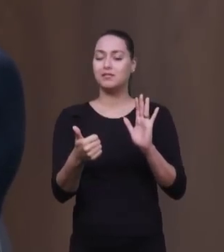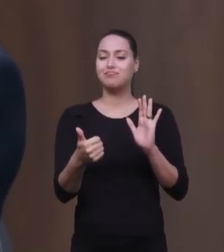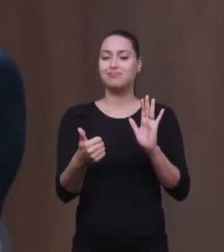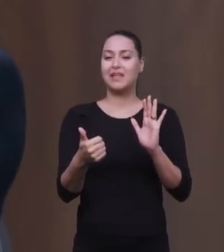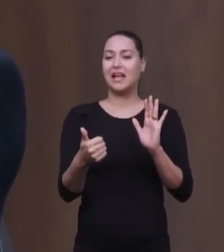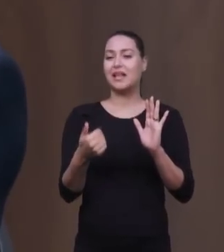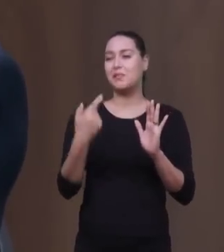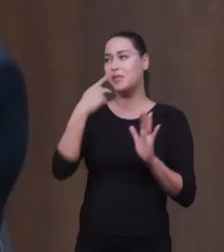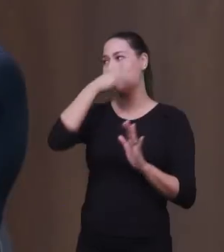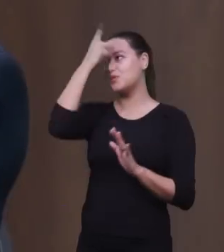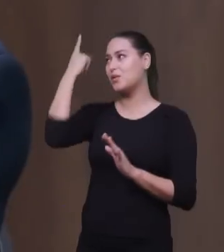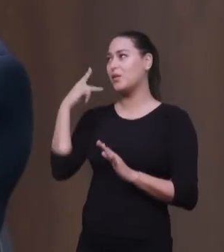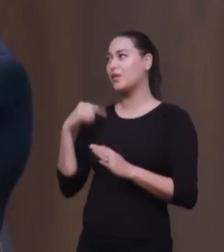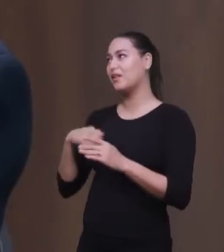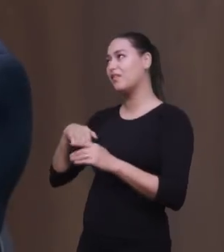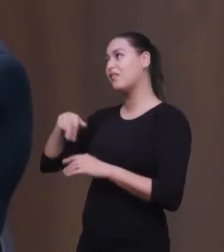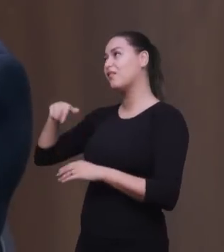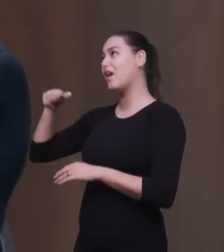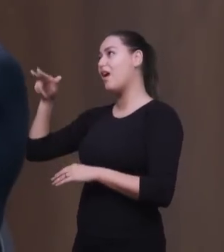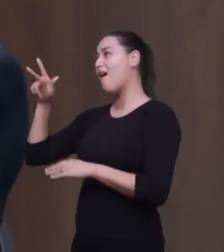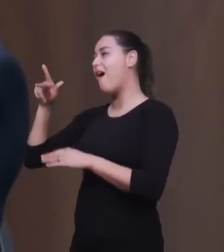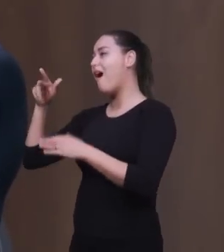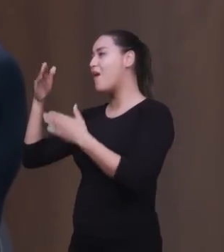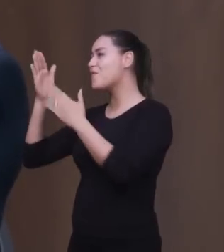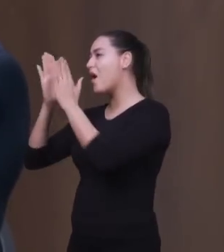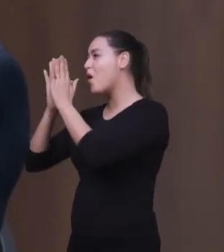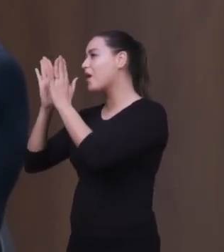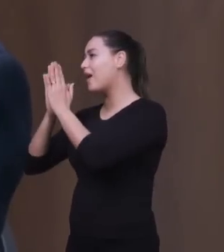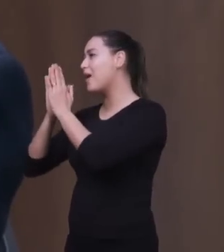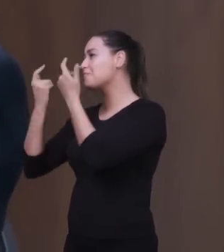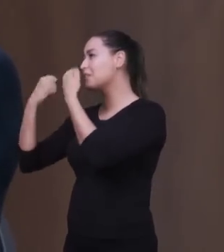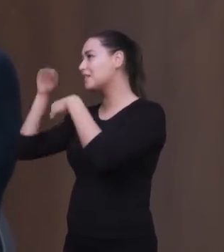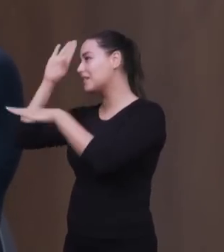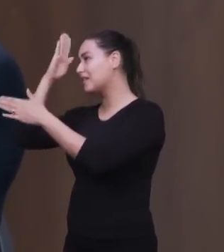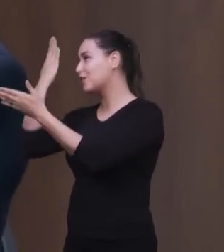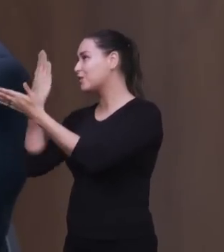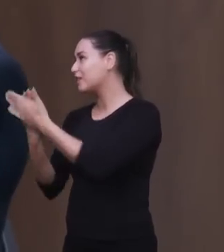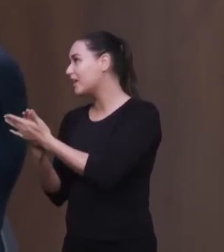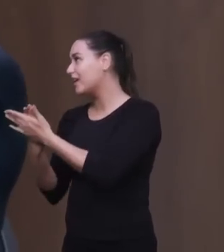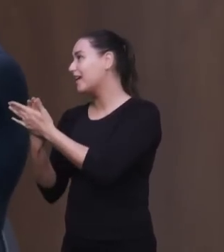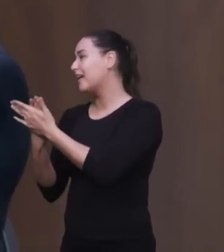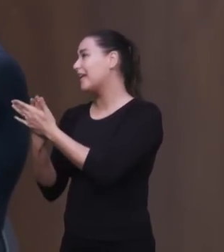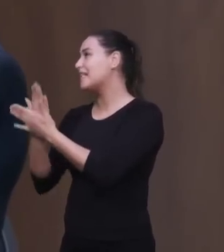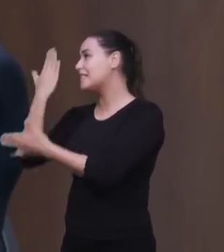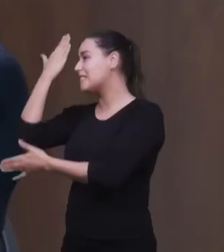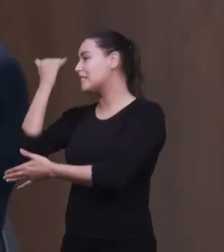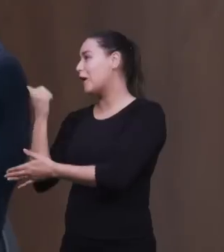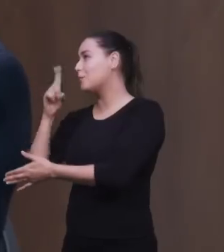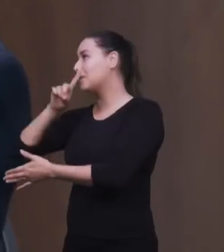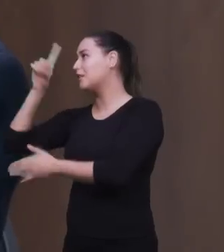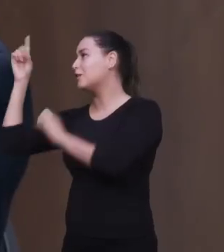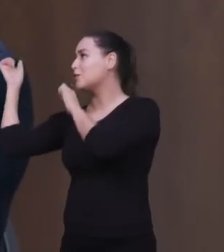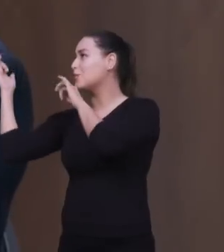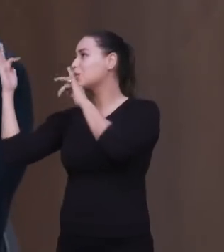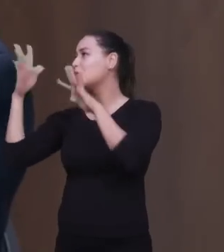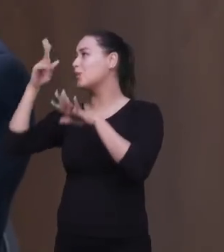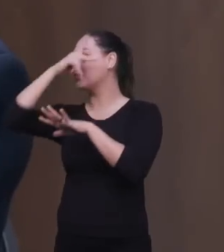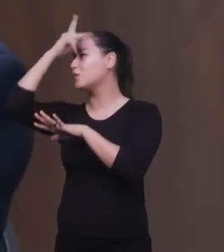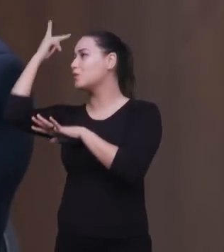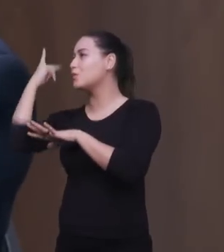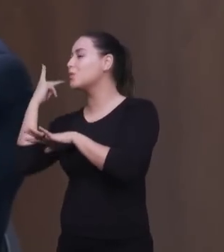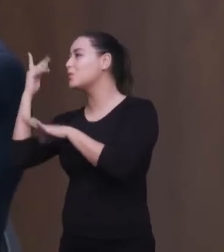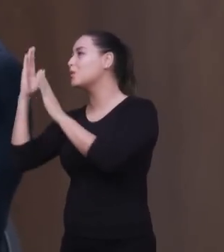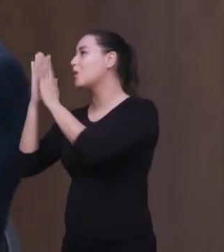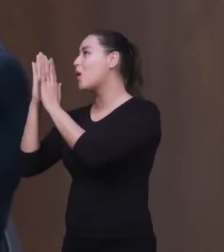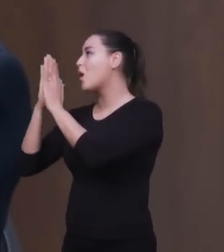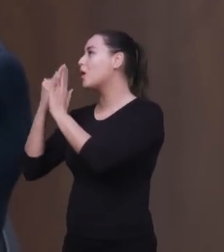assim: é necessário que quem vai a Ele vá crendo que Ele existe e que é galardoador daqueles que o buscam. Porque o que agrada a